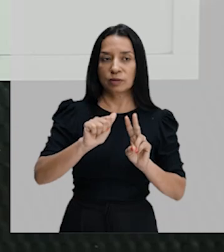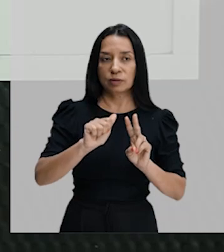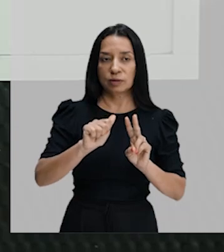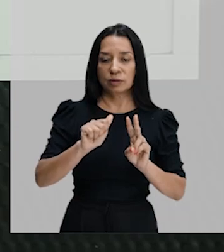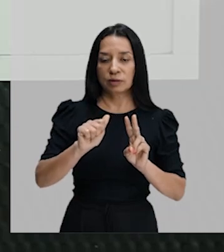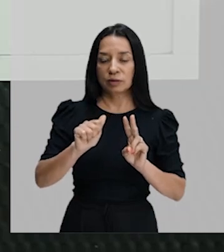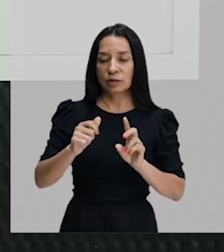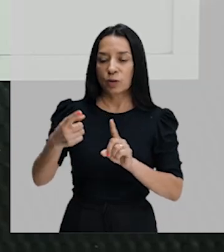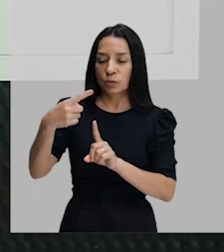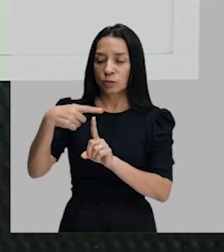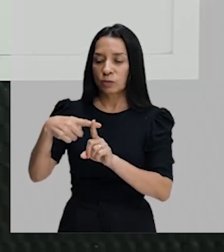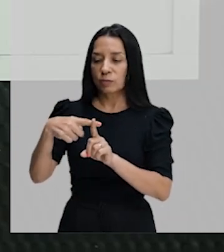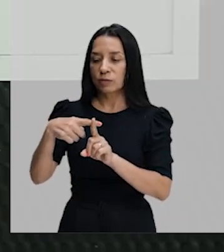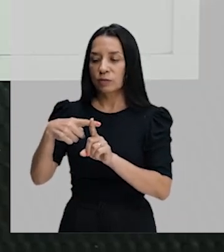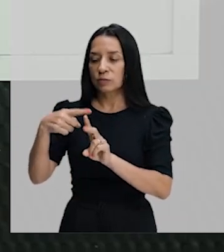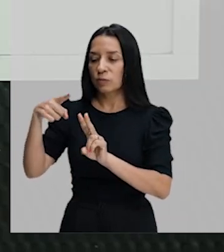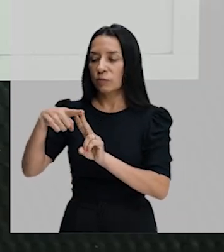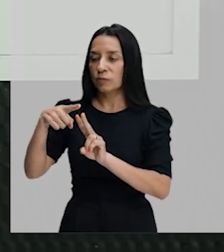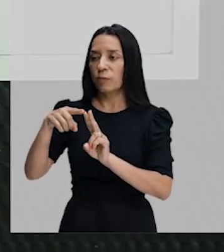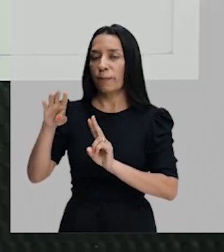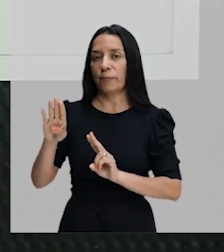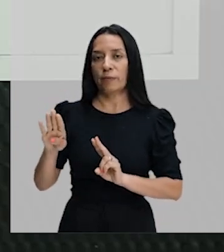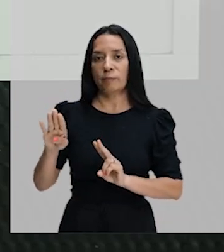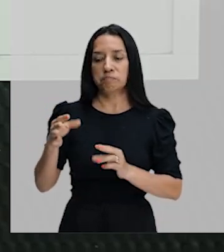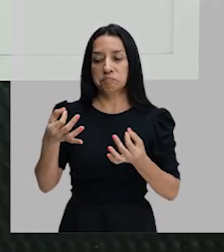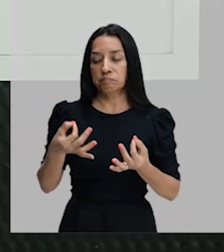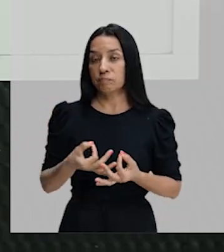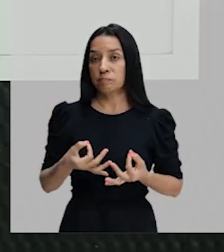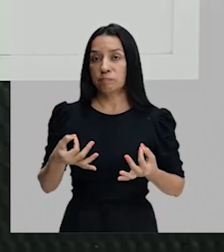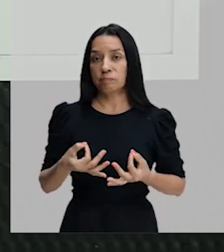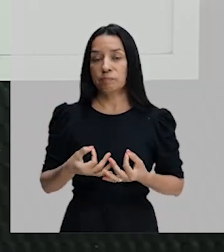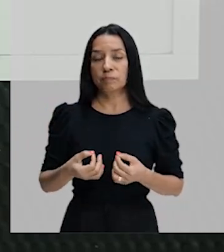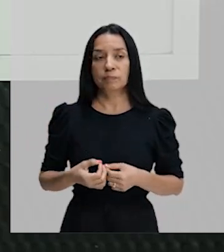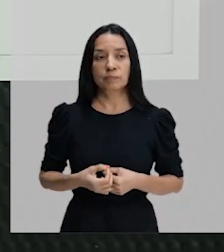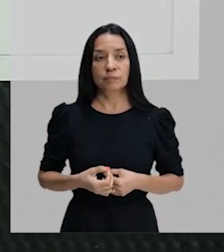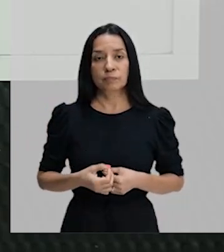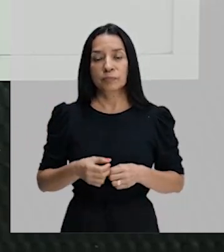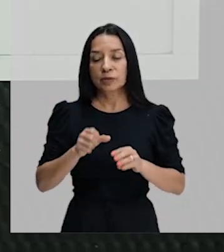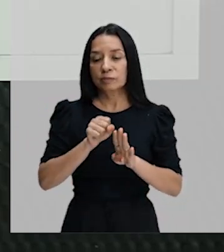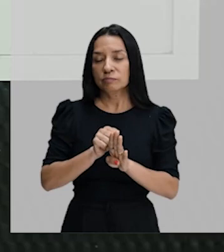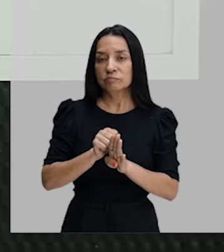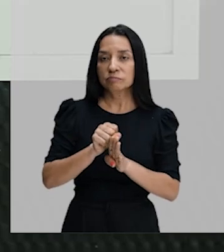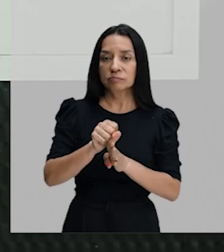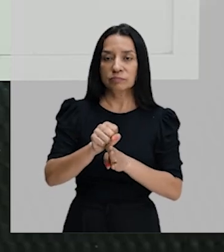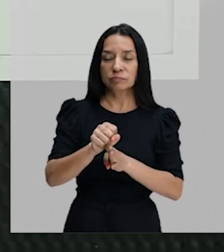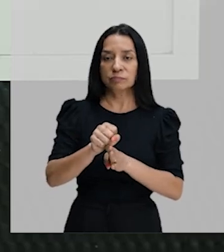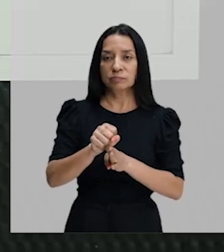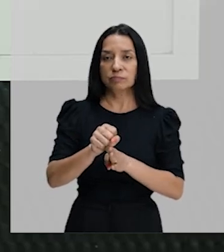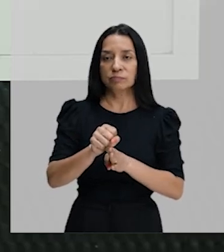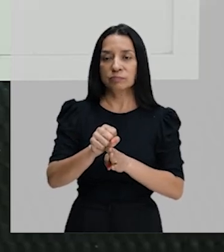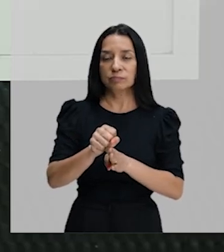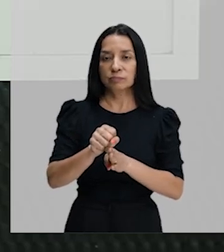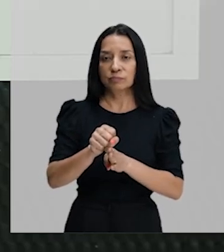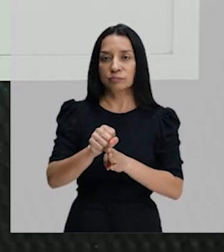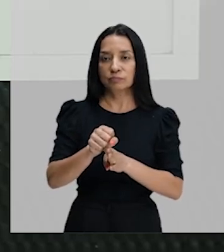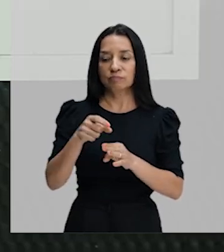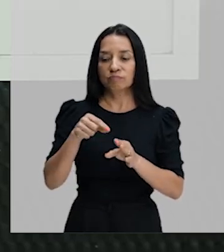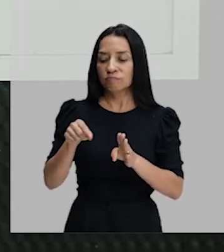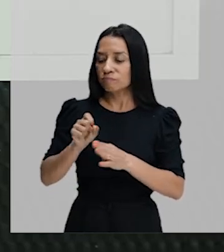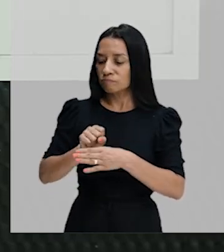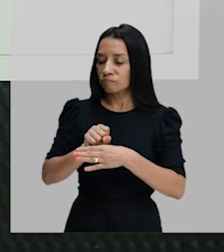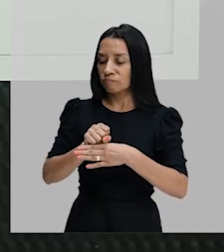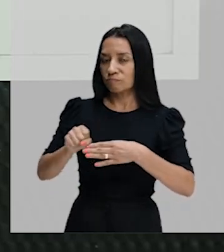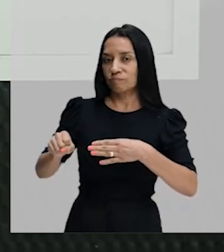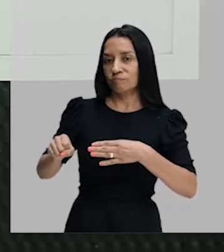somando com um vetor B. Pronto. Mesma direção e mesmo sentido. Ambos estão